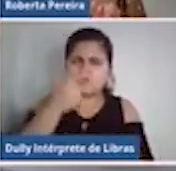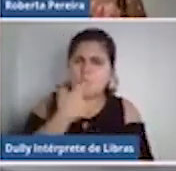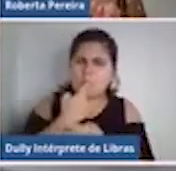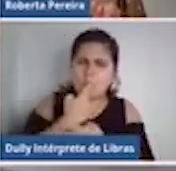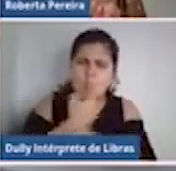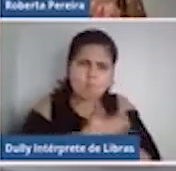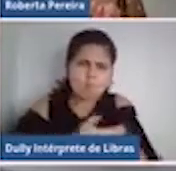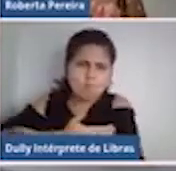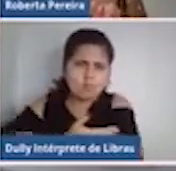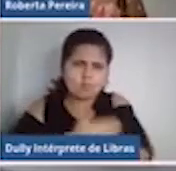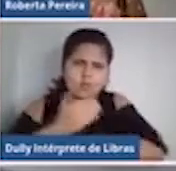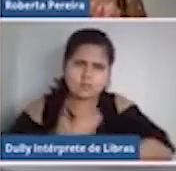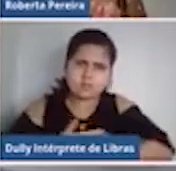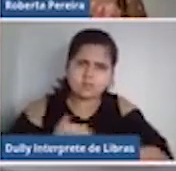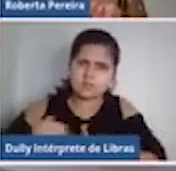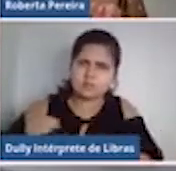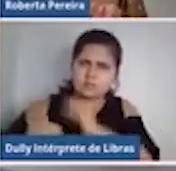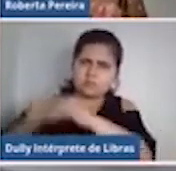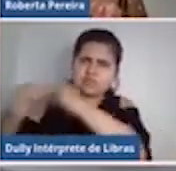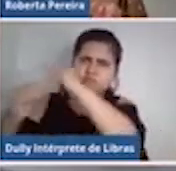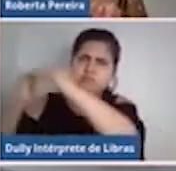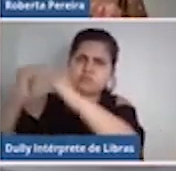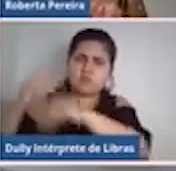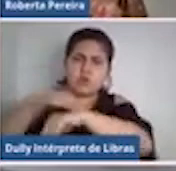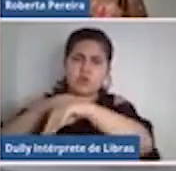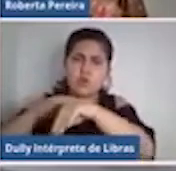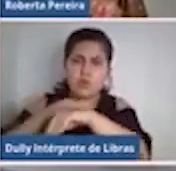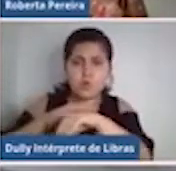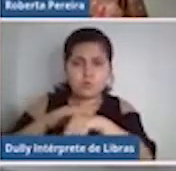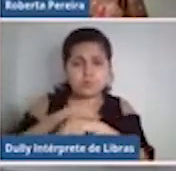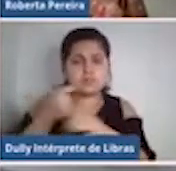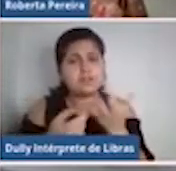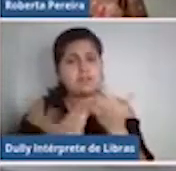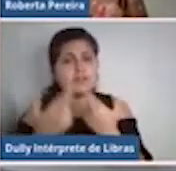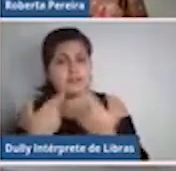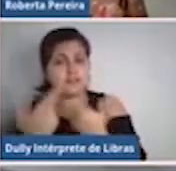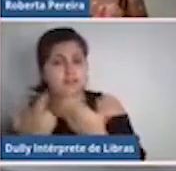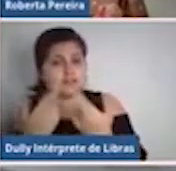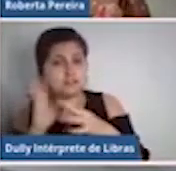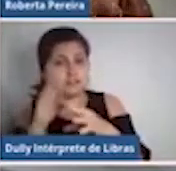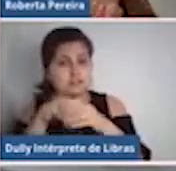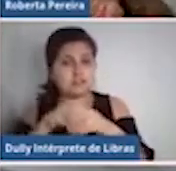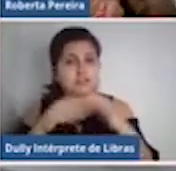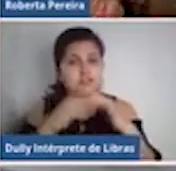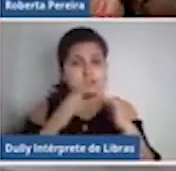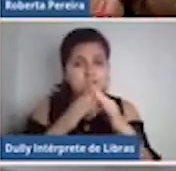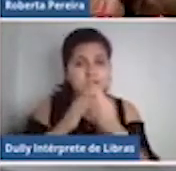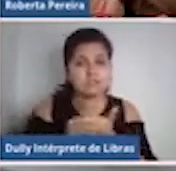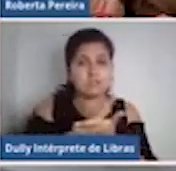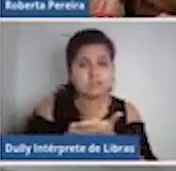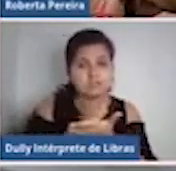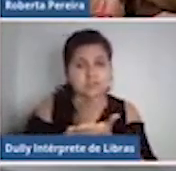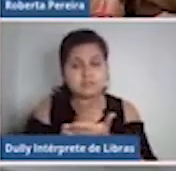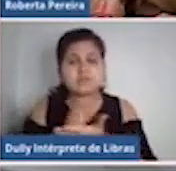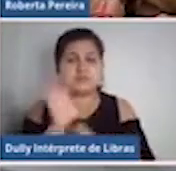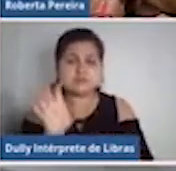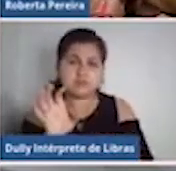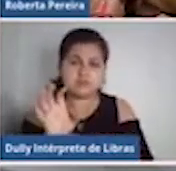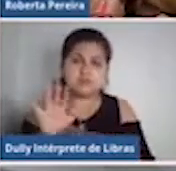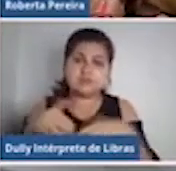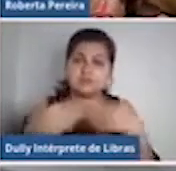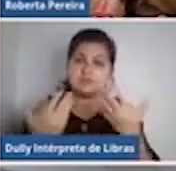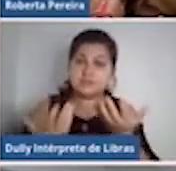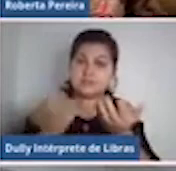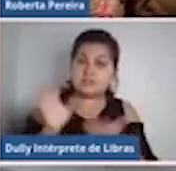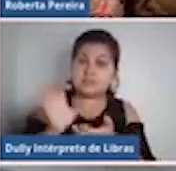nascem, né, seja conversando com elas, tendo relações dentro de casas permeadas por isso, né, então dessa forma